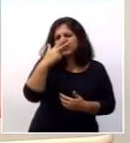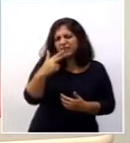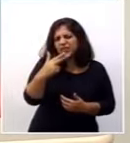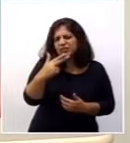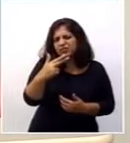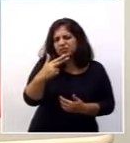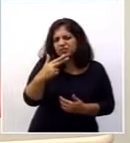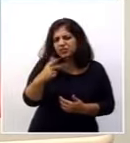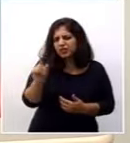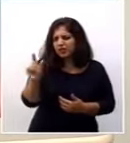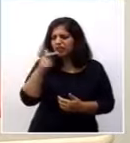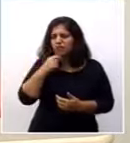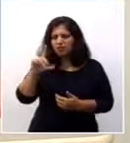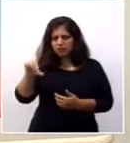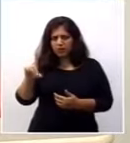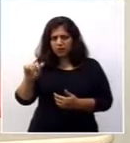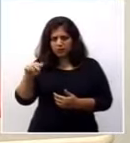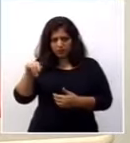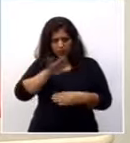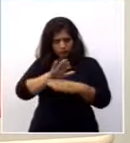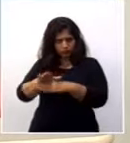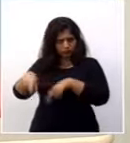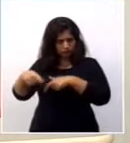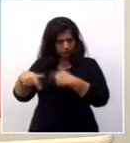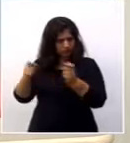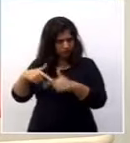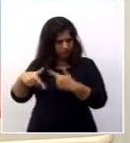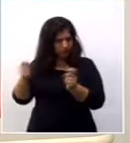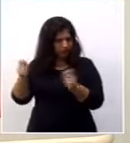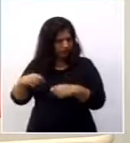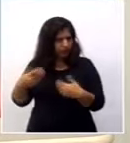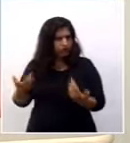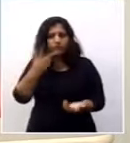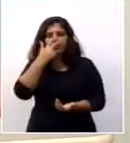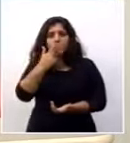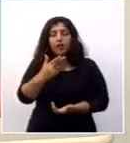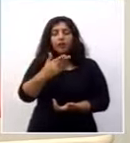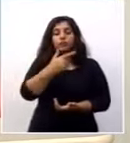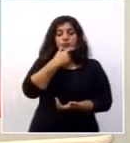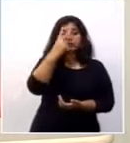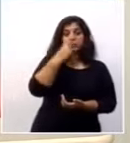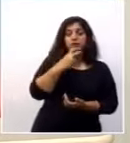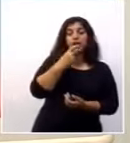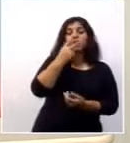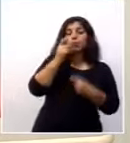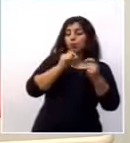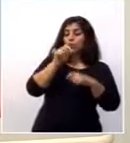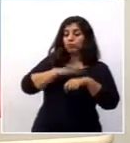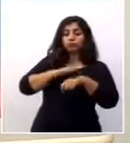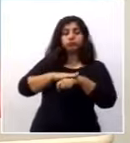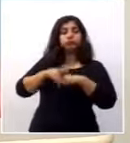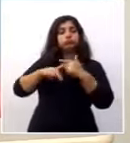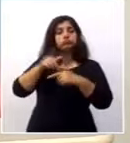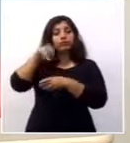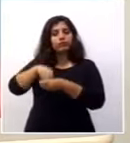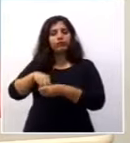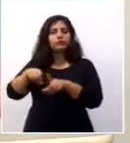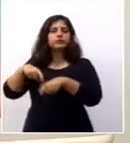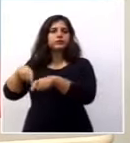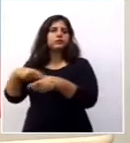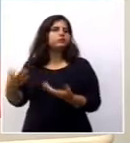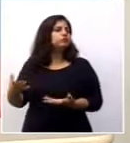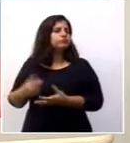Dalman poderia ajudar alguma coisa no sítio? Será que Dalman, de repente, teria alguma utilidade para ele dentro do